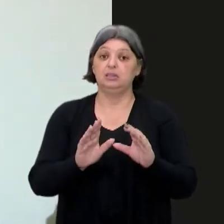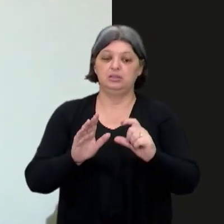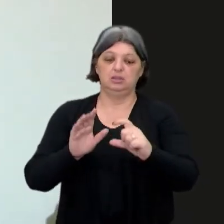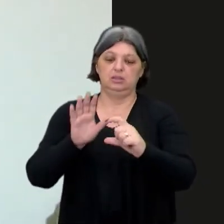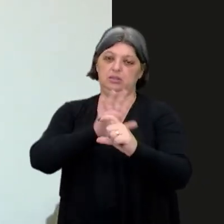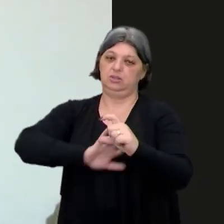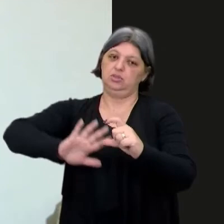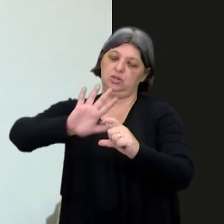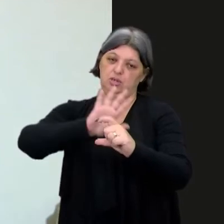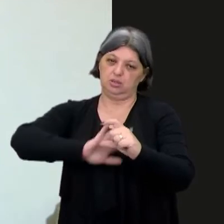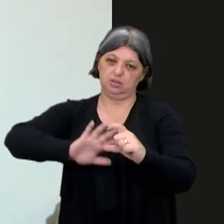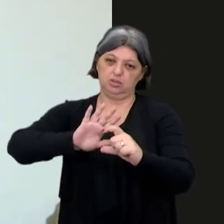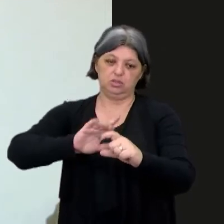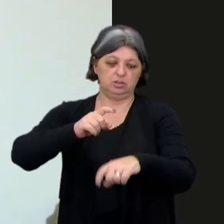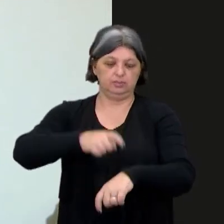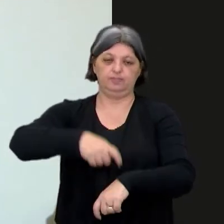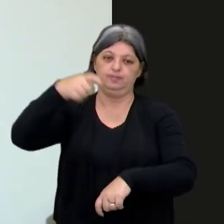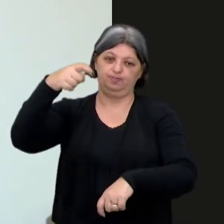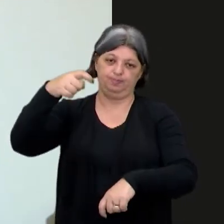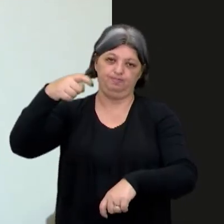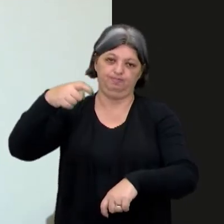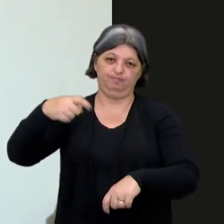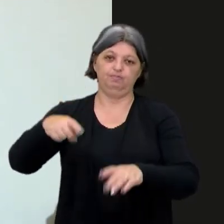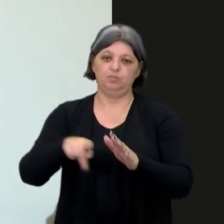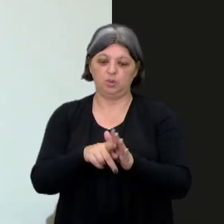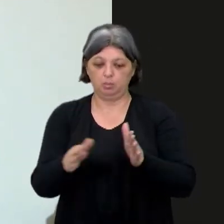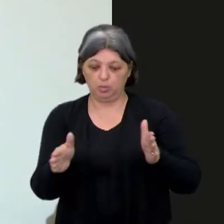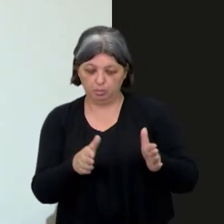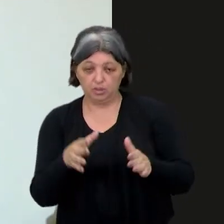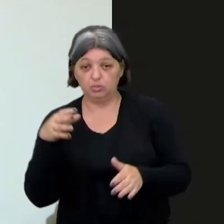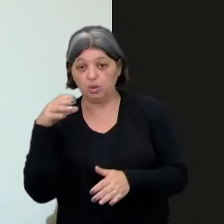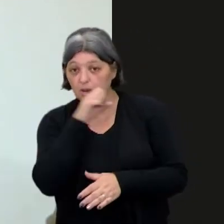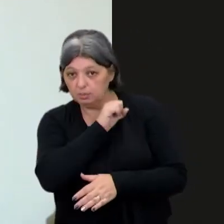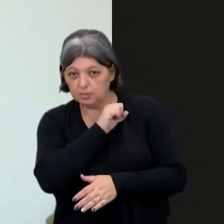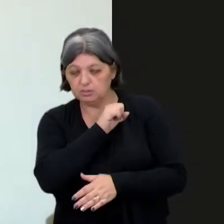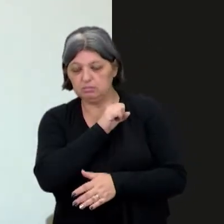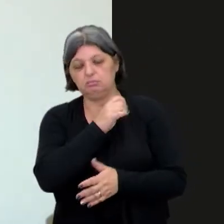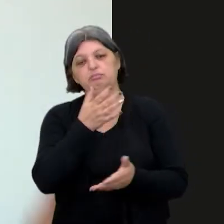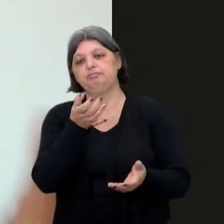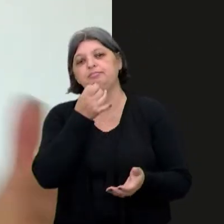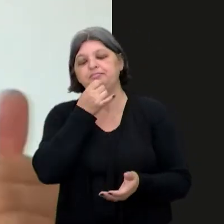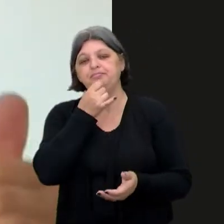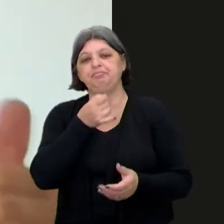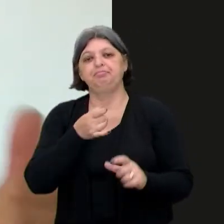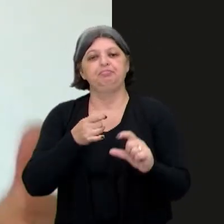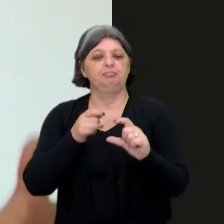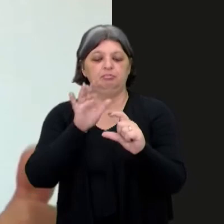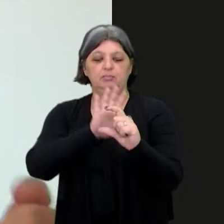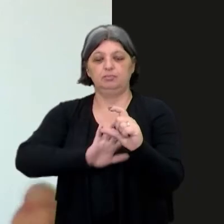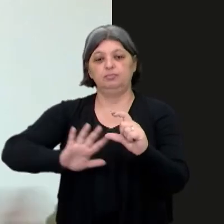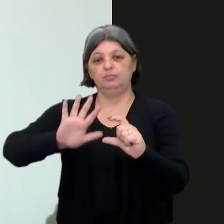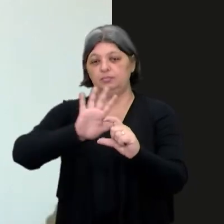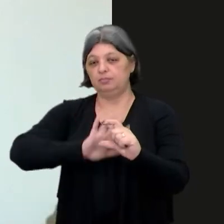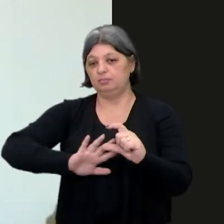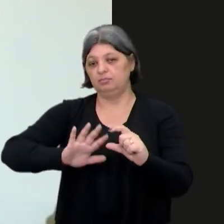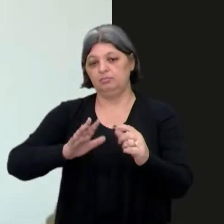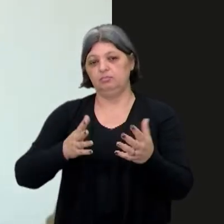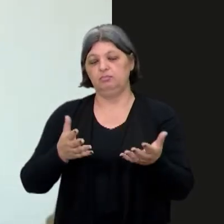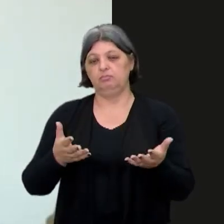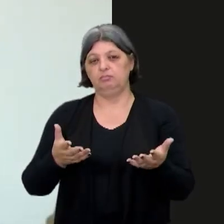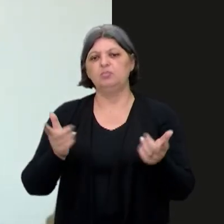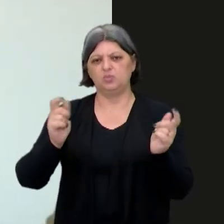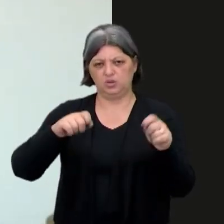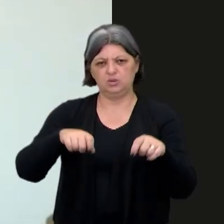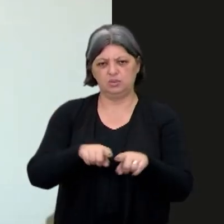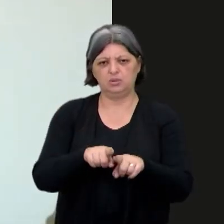ela é muito daquele momento, né? Ela é muito temporal. Então, uma charge sobre provavelmente até essa